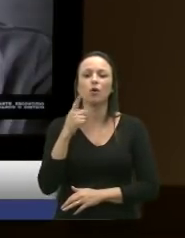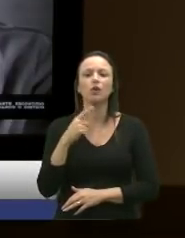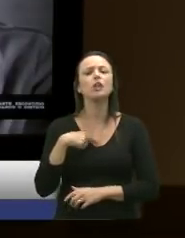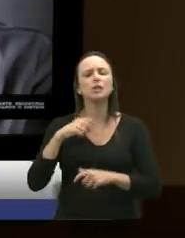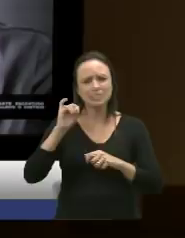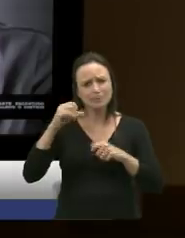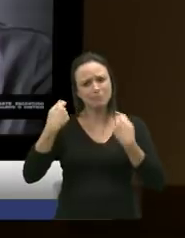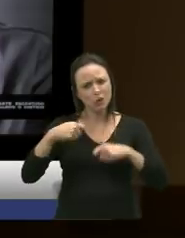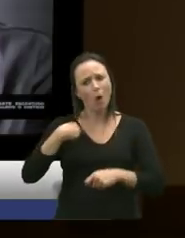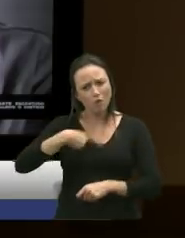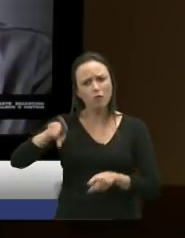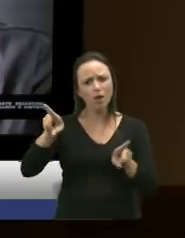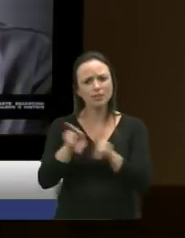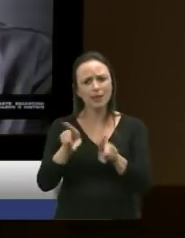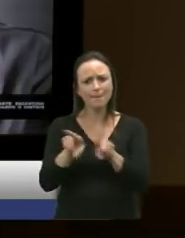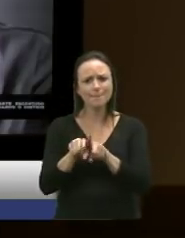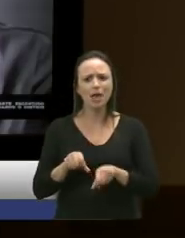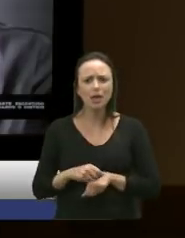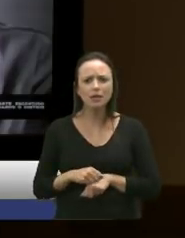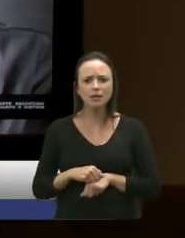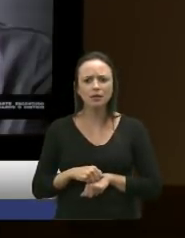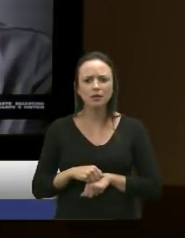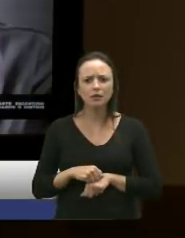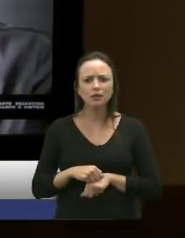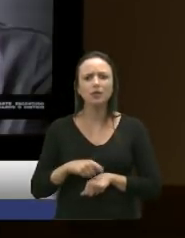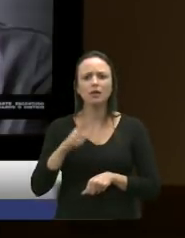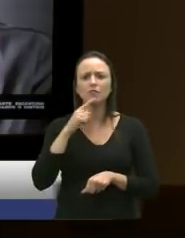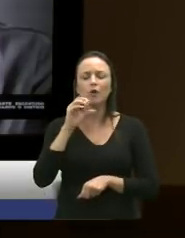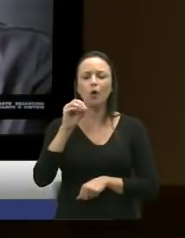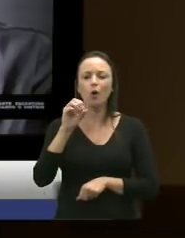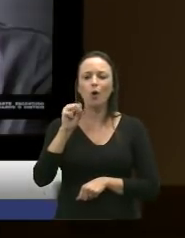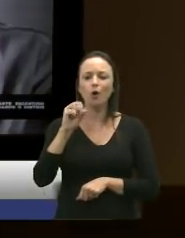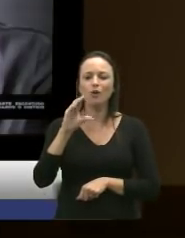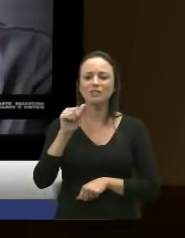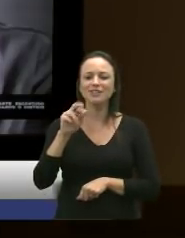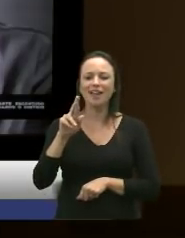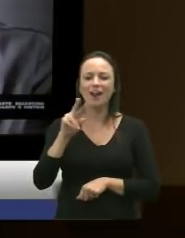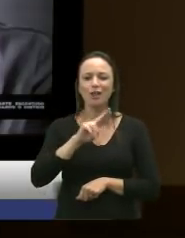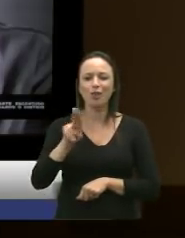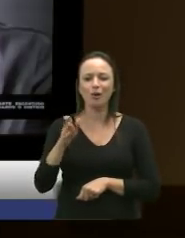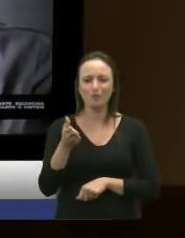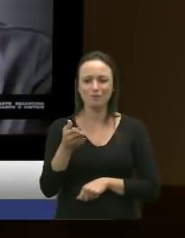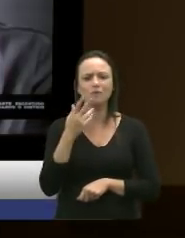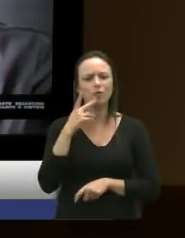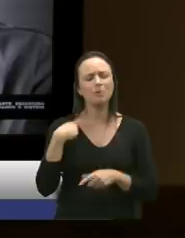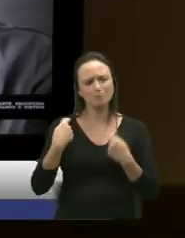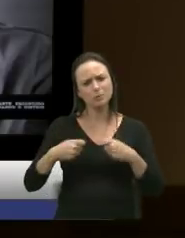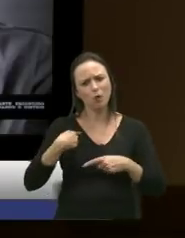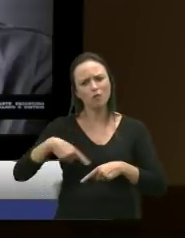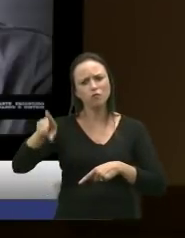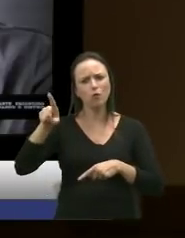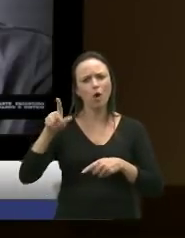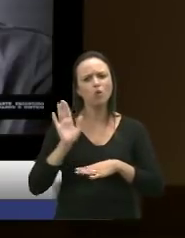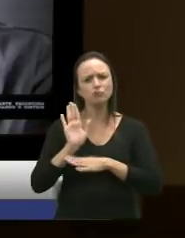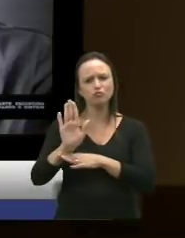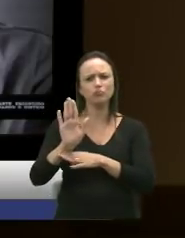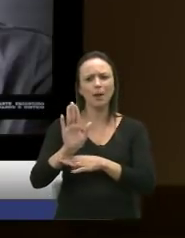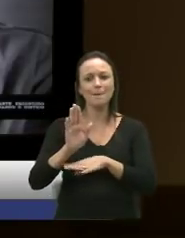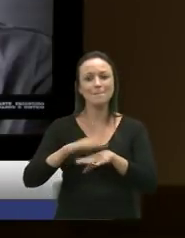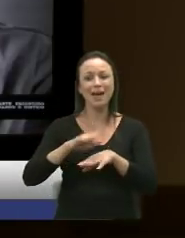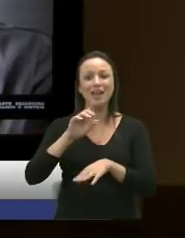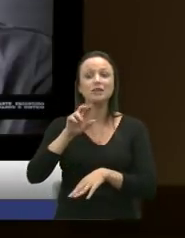vou. Garoto Oscar Rodrigues: se for preciso, eu também vou. São Paulo tinha mais de 200 mil